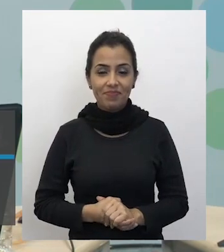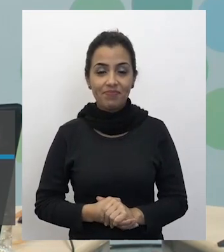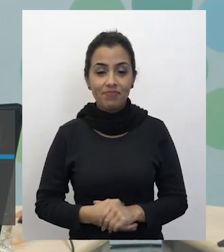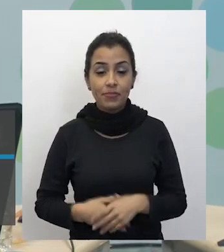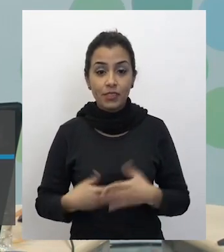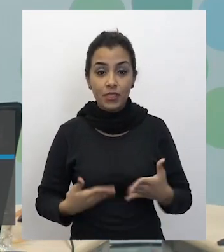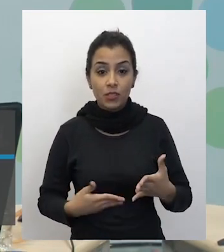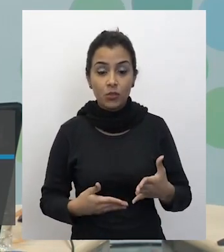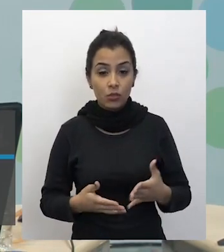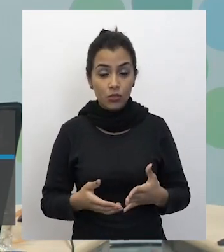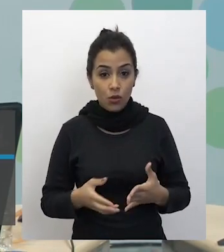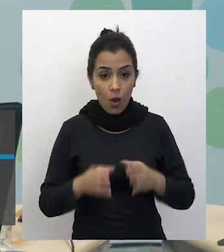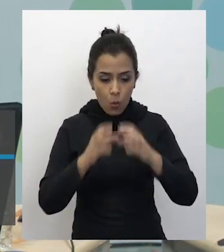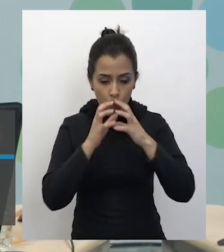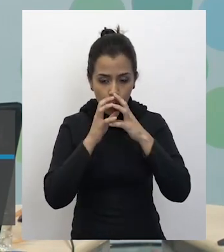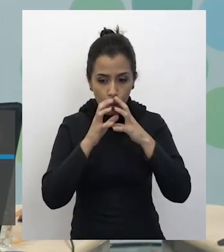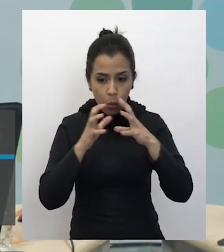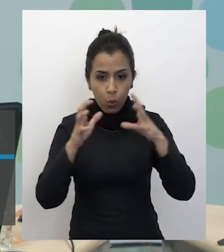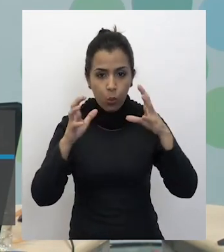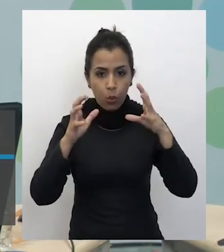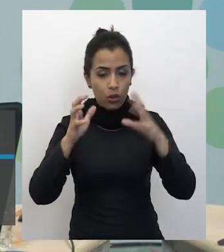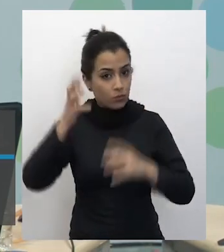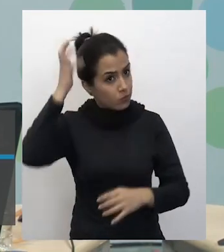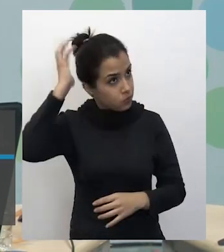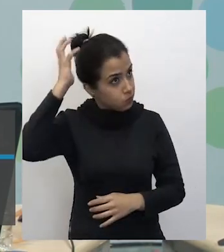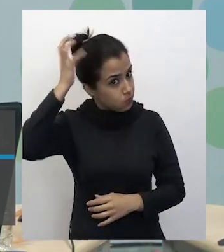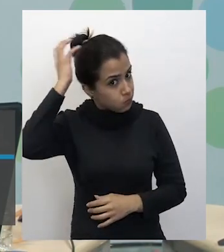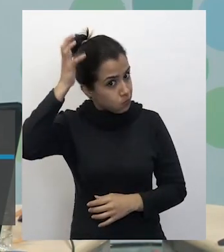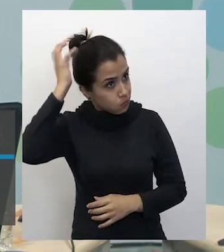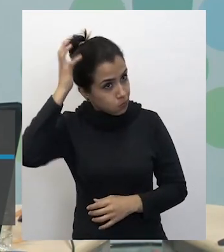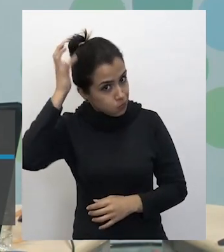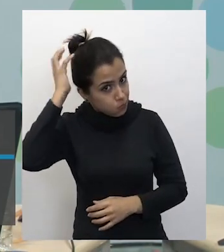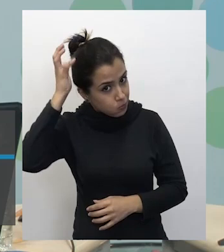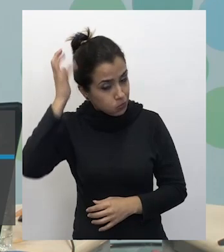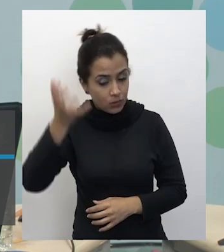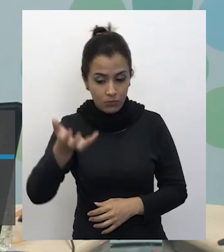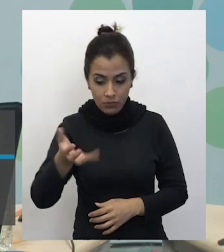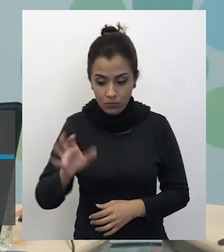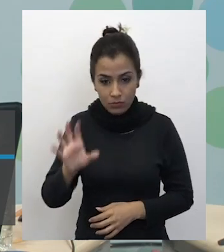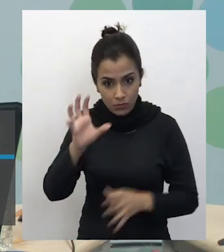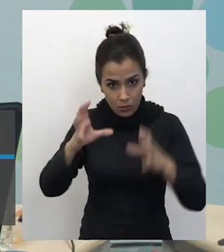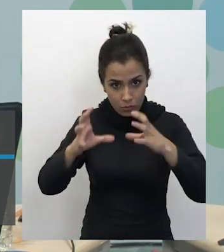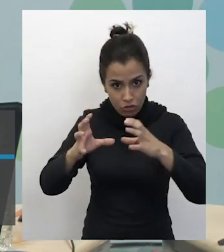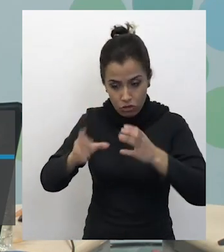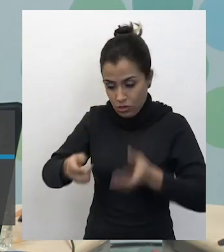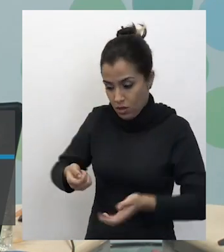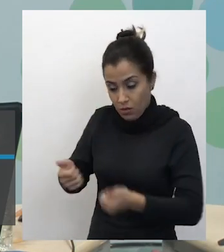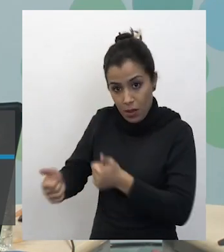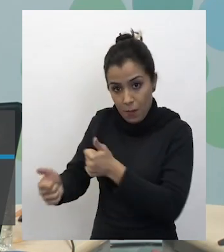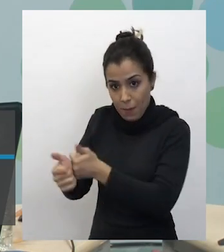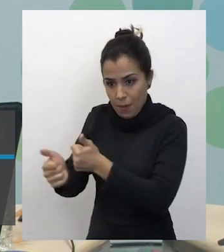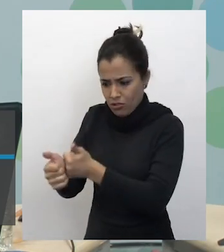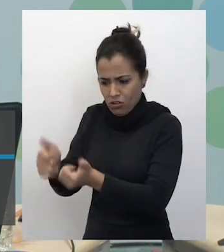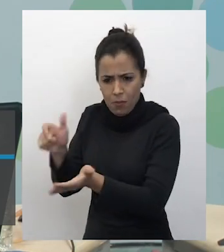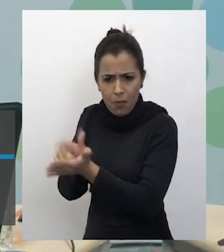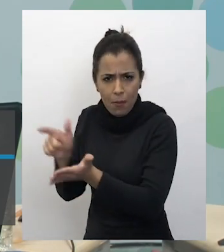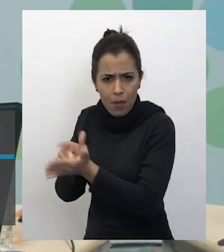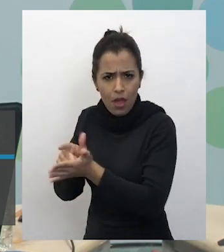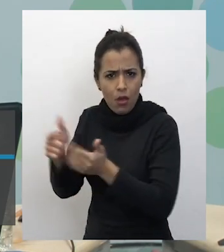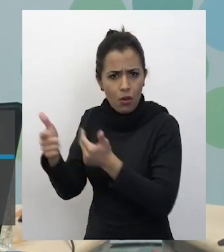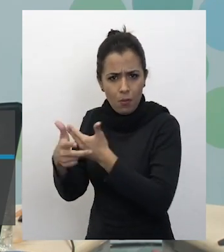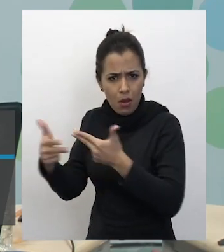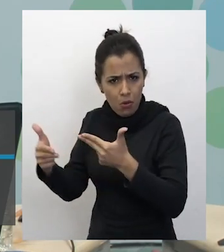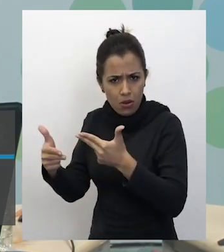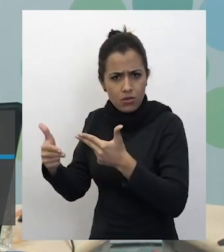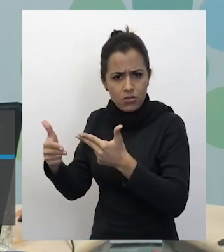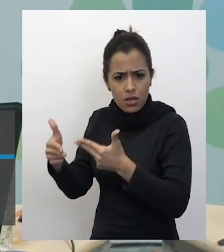quando você passa a bexiga, ela ganha essas cargas, independente de ser positivo ou negativo. Quando você coloca perto de alguma coisa, bem pequenininha